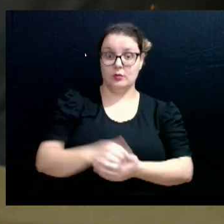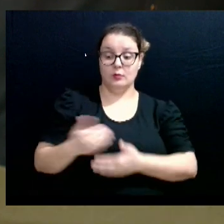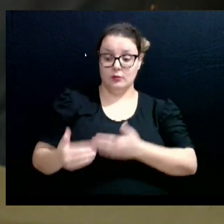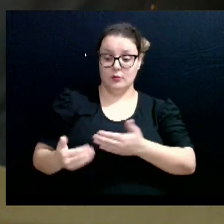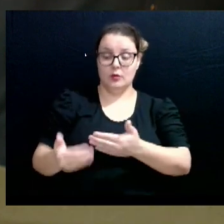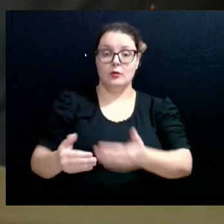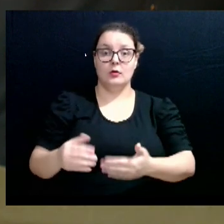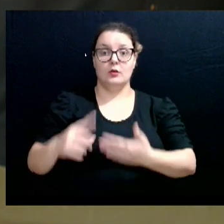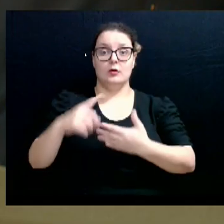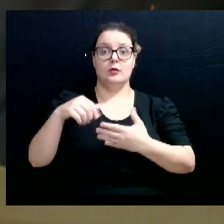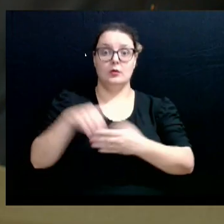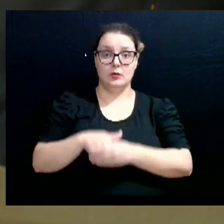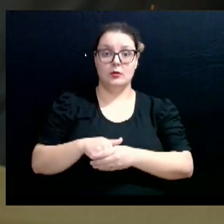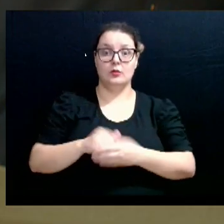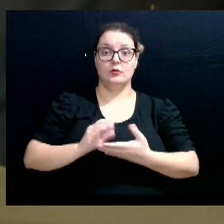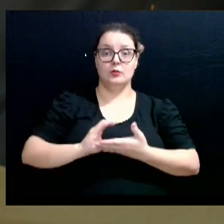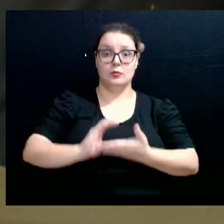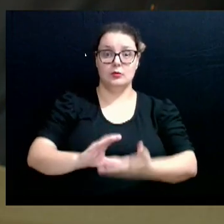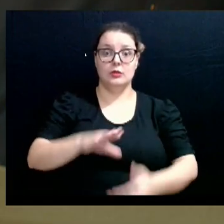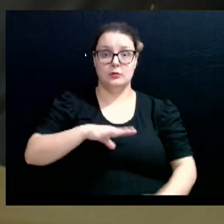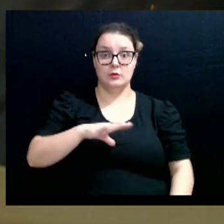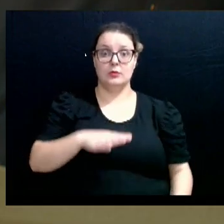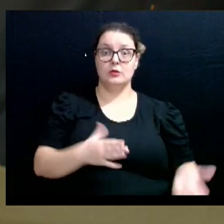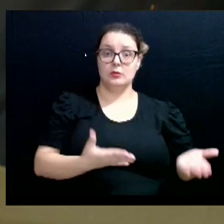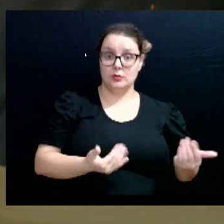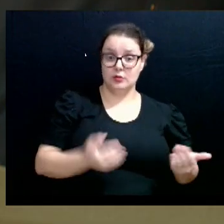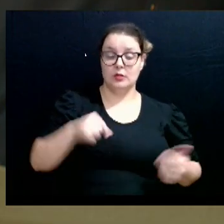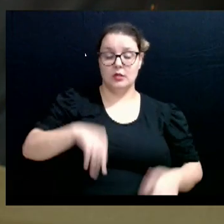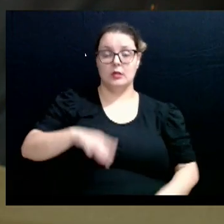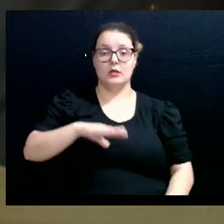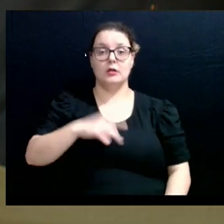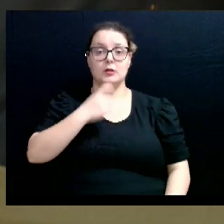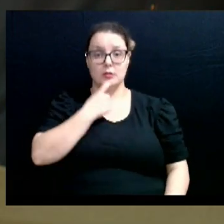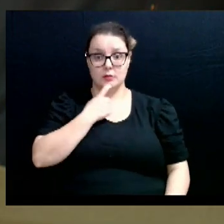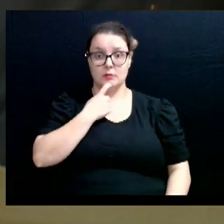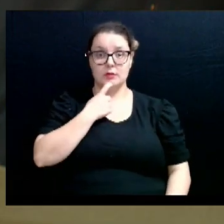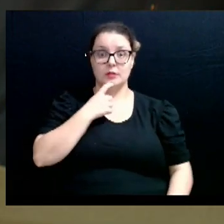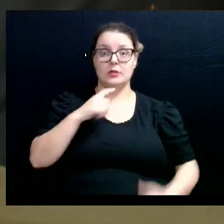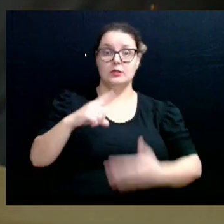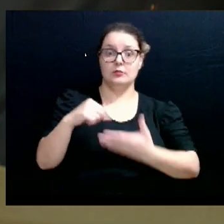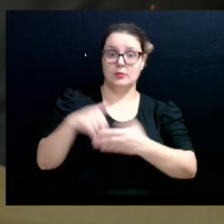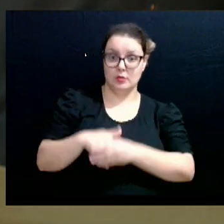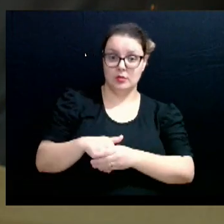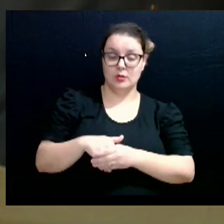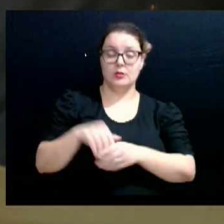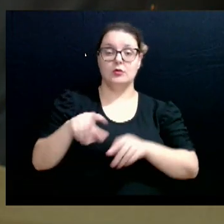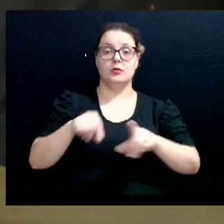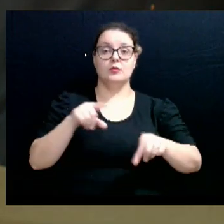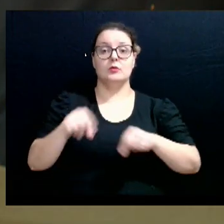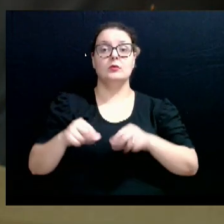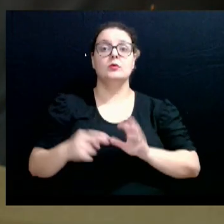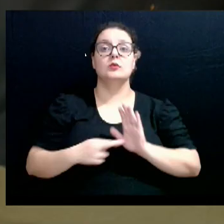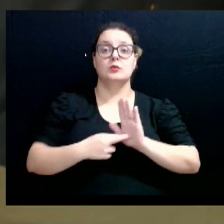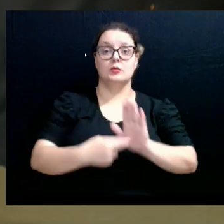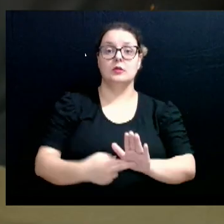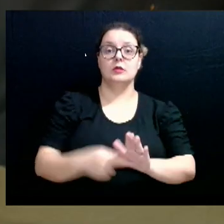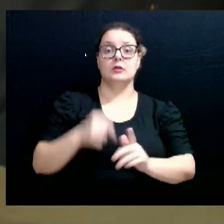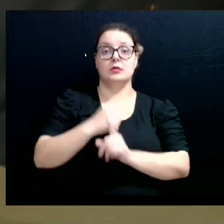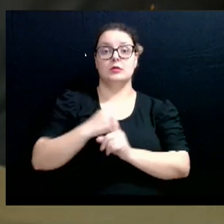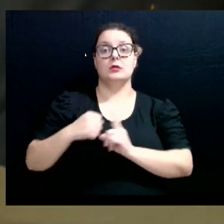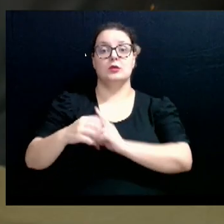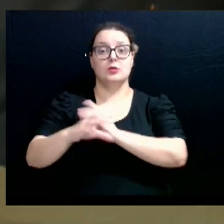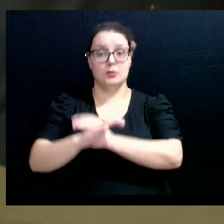Conselho Municipal da Juventude aqui de Campinas. Essas eleições vão escolher aí os representantes da sociedade civil para o